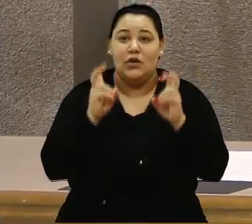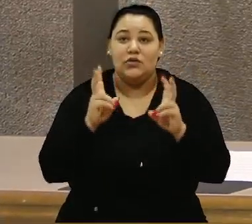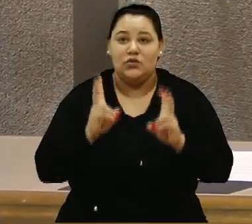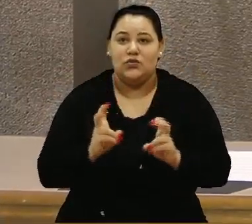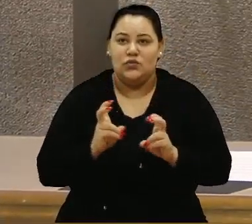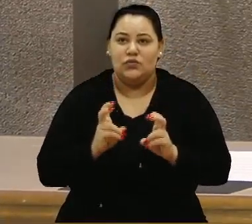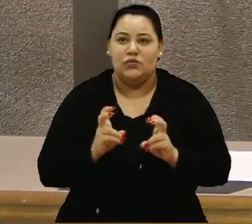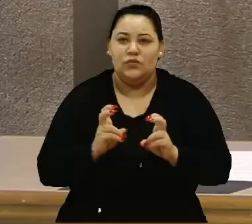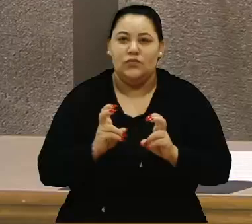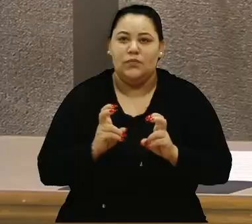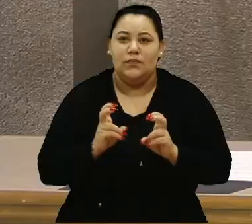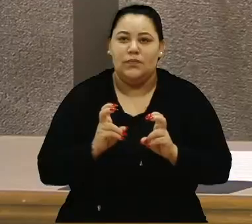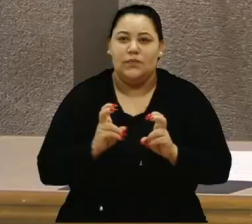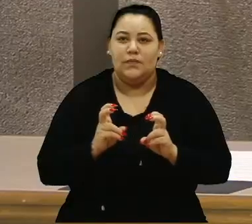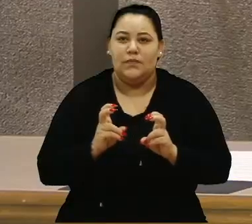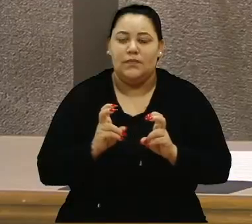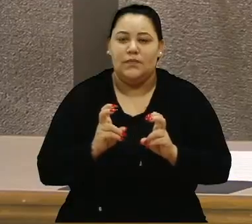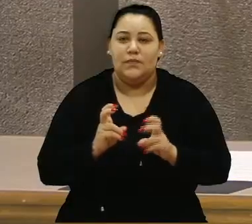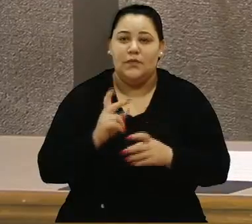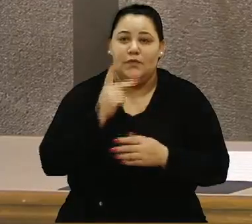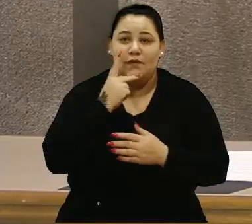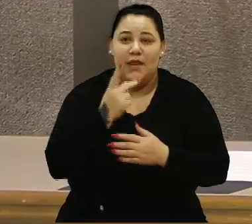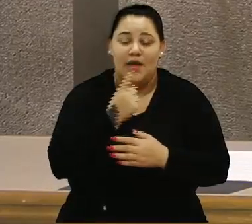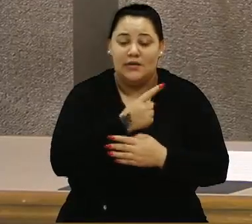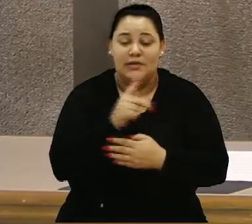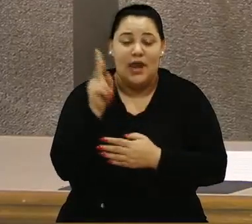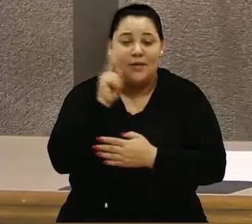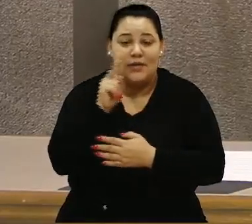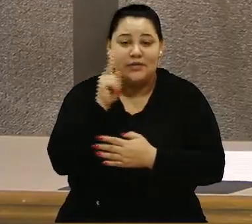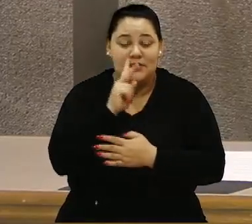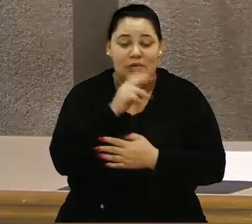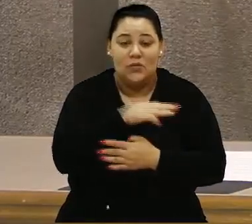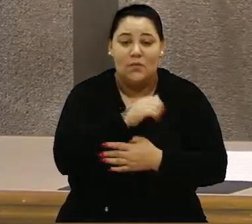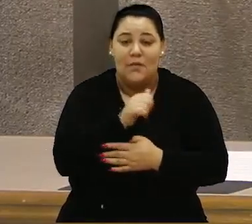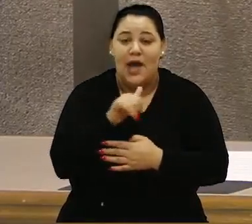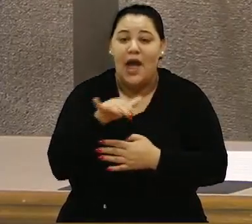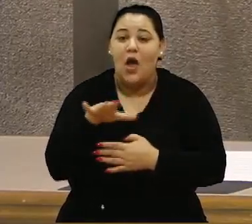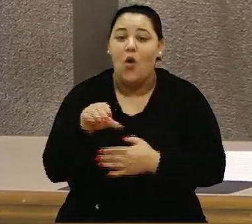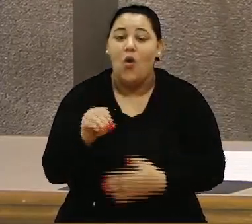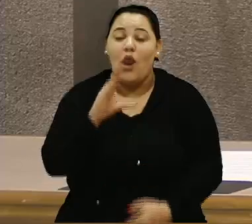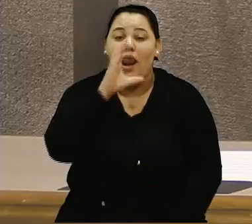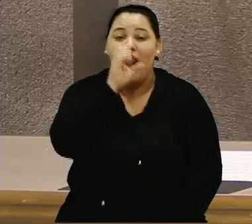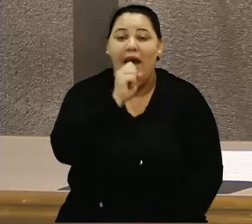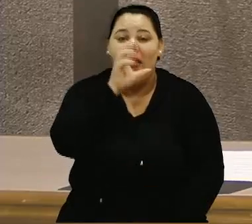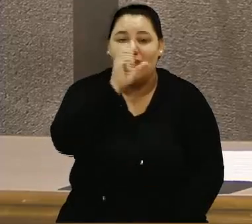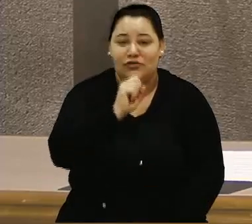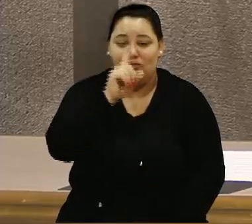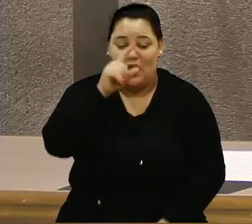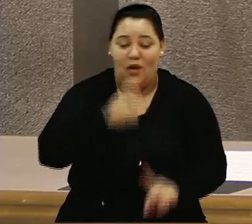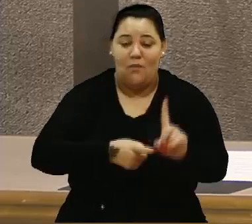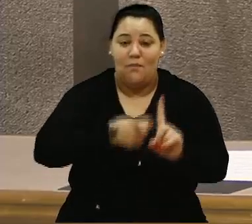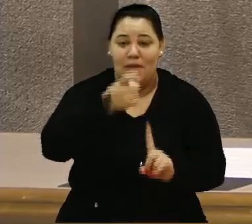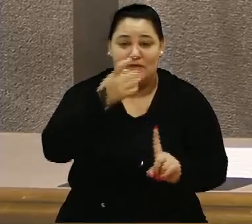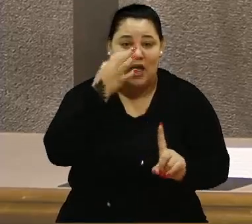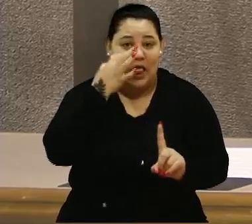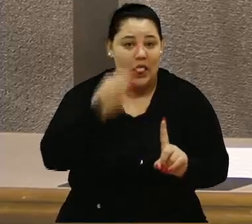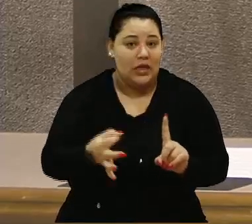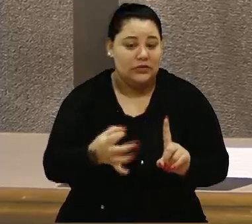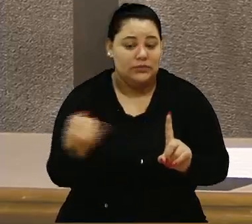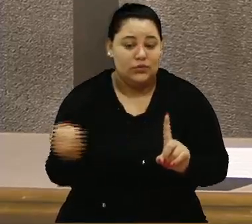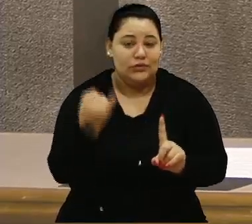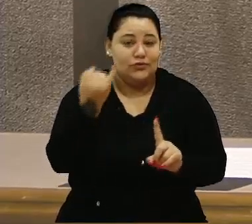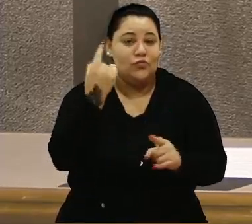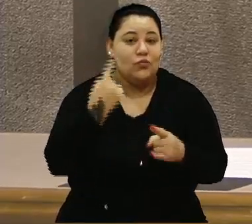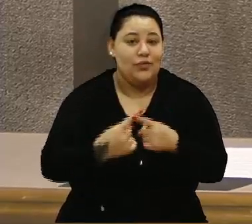trazer essa lembrança do Maio Laranja, né? Um mês que é de alerta, importantes, esses dados são